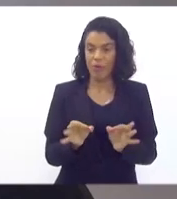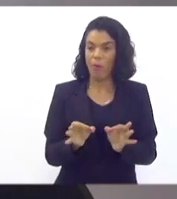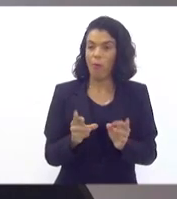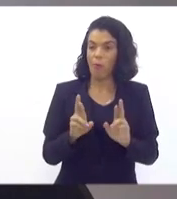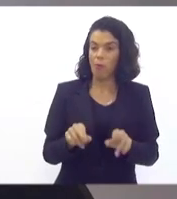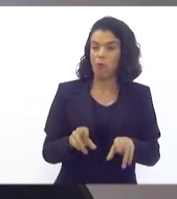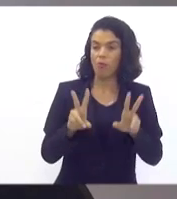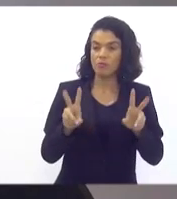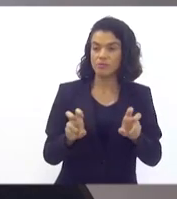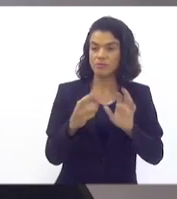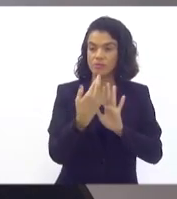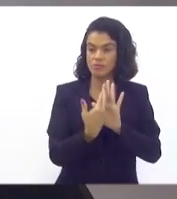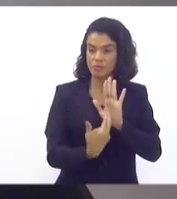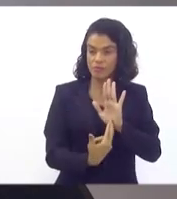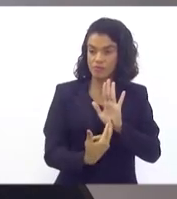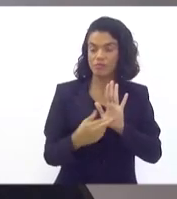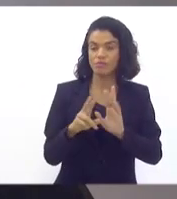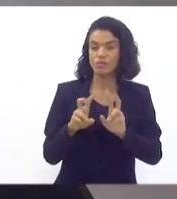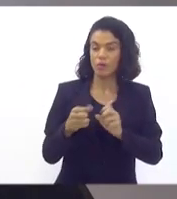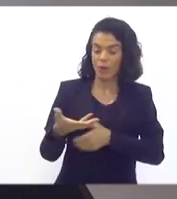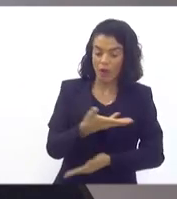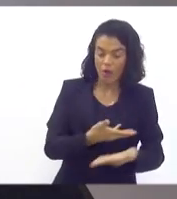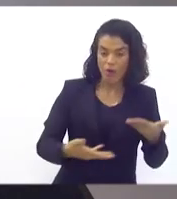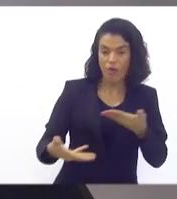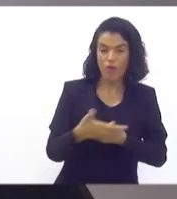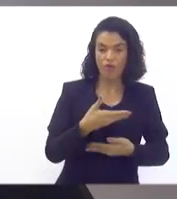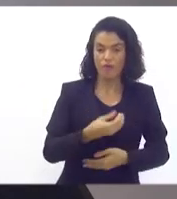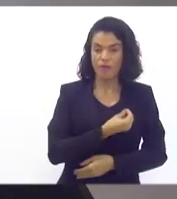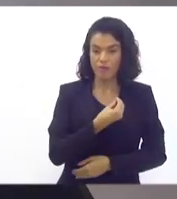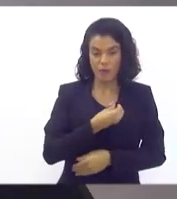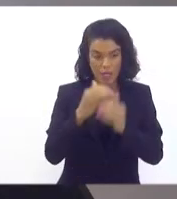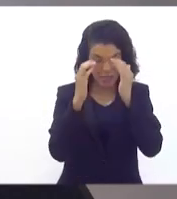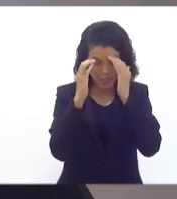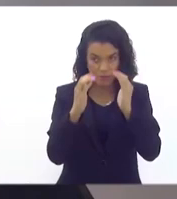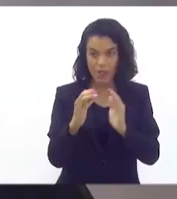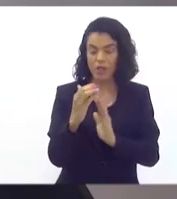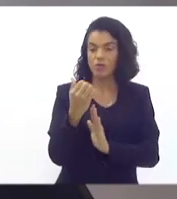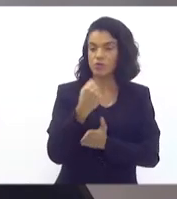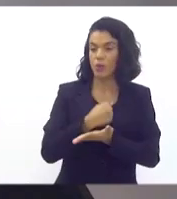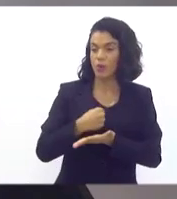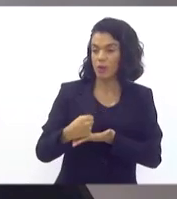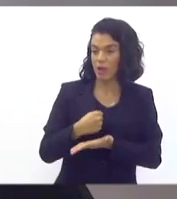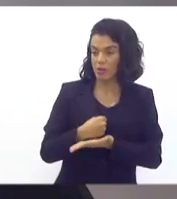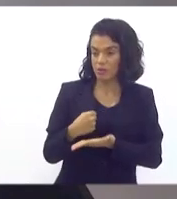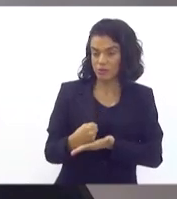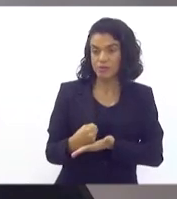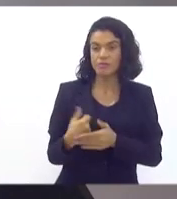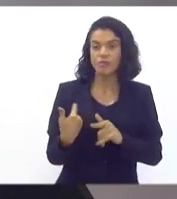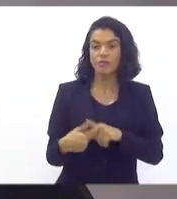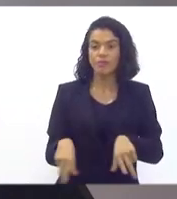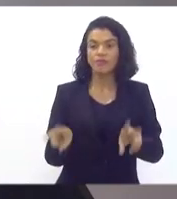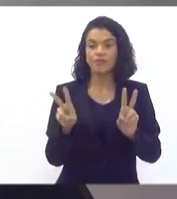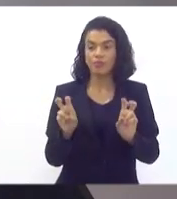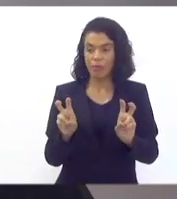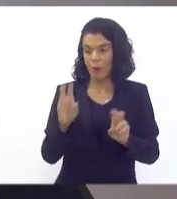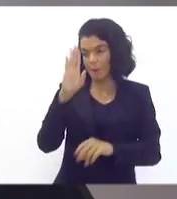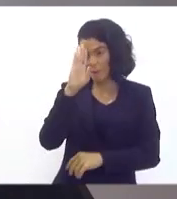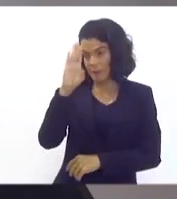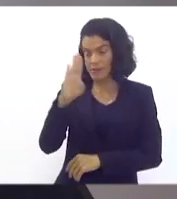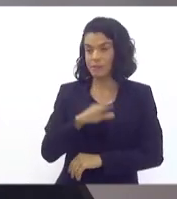regularidade da dessa convivência respeito aos contratos que eu acho que isso é um fato principal